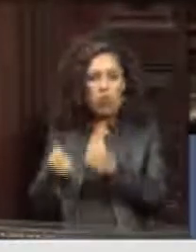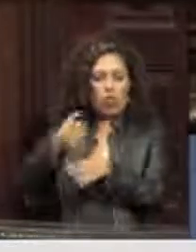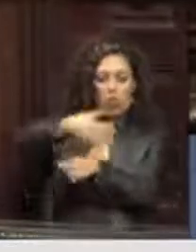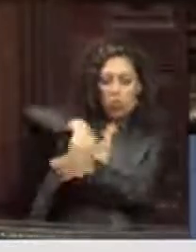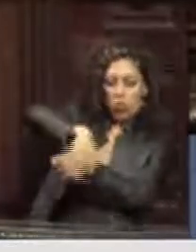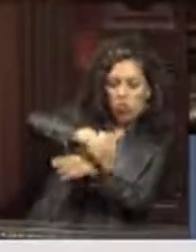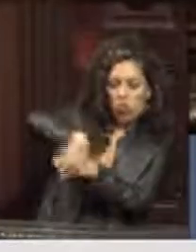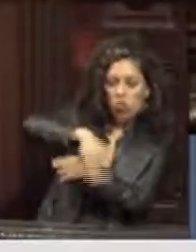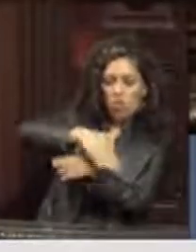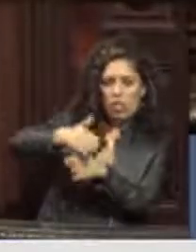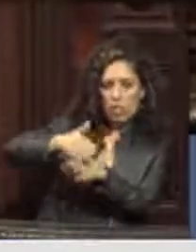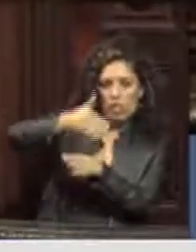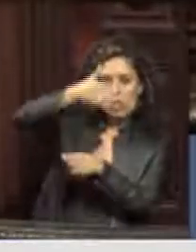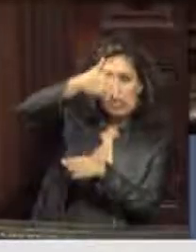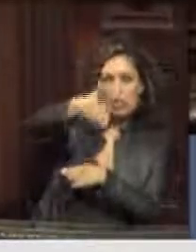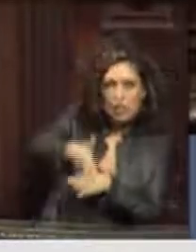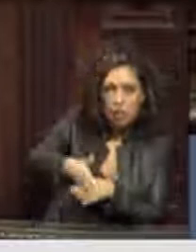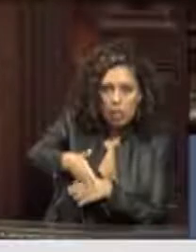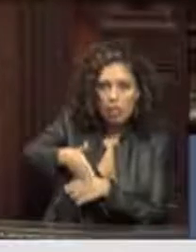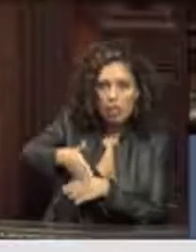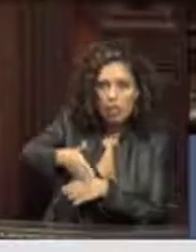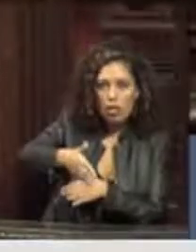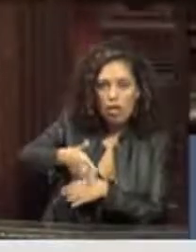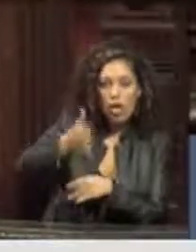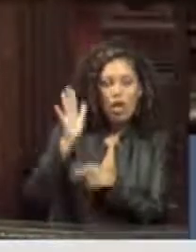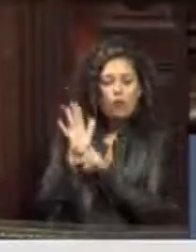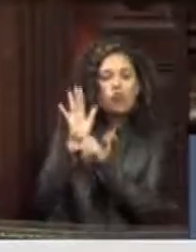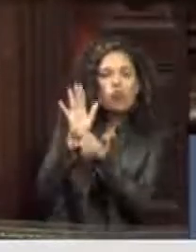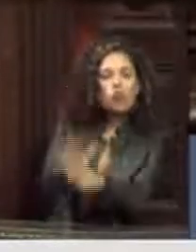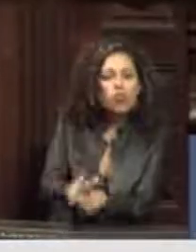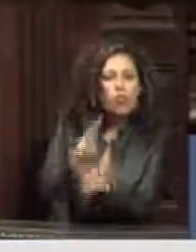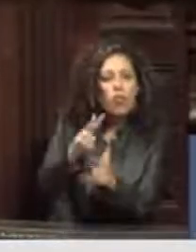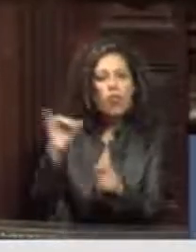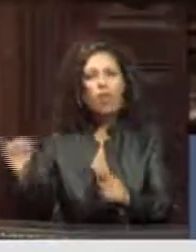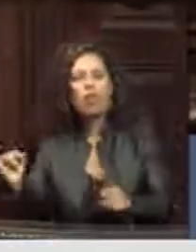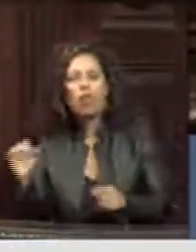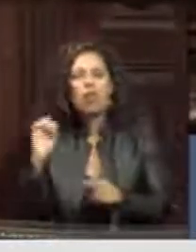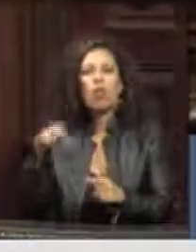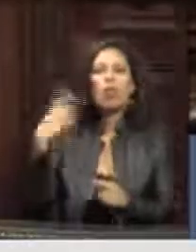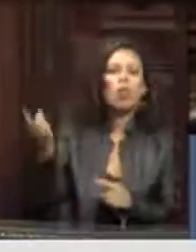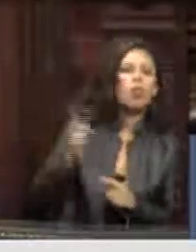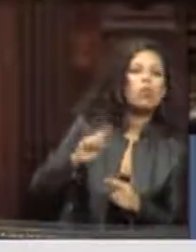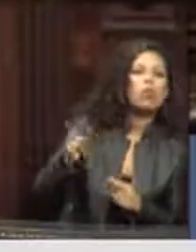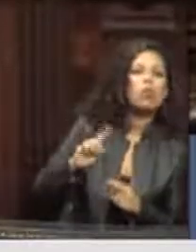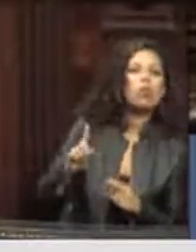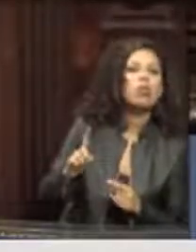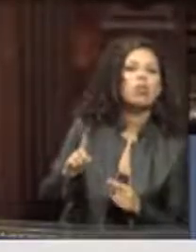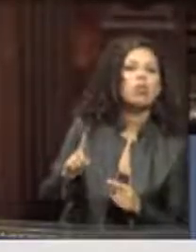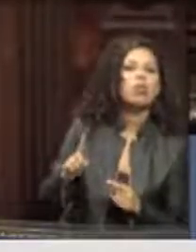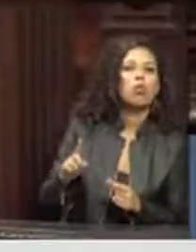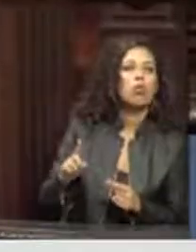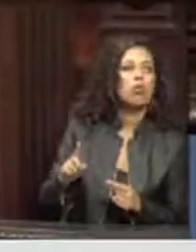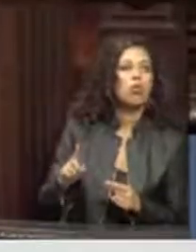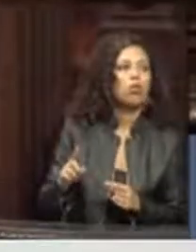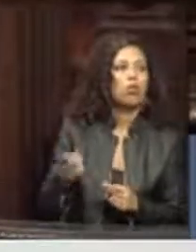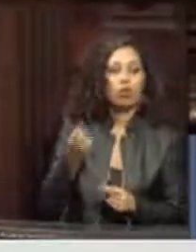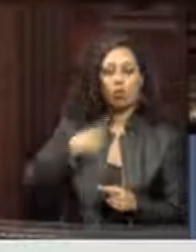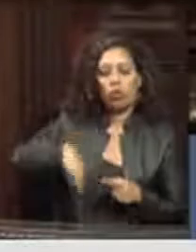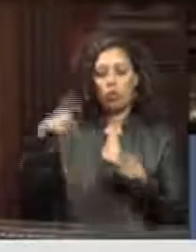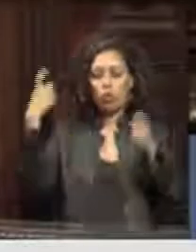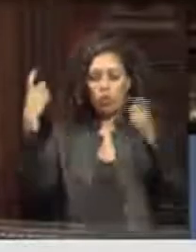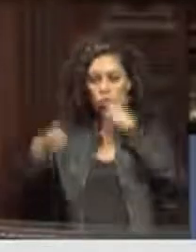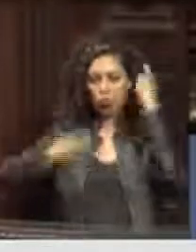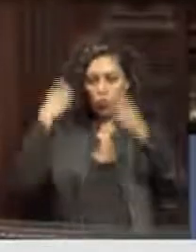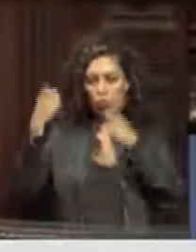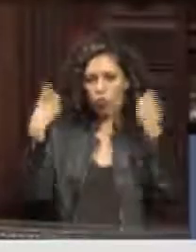de regiões, da agricultura e do turismo, para que o Estado não cometa um erro. A grande preocupação hoje